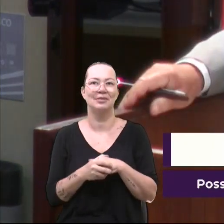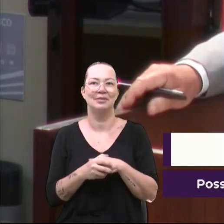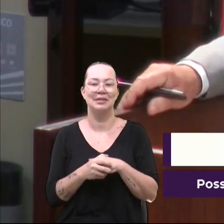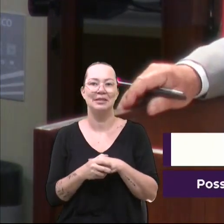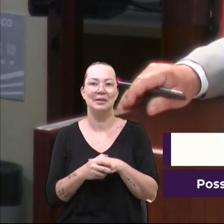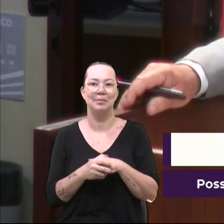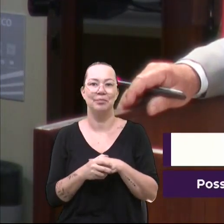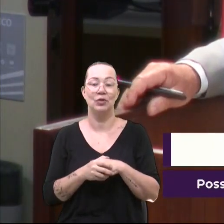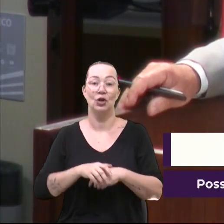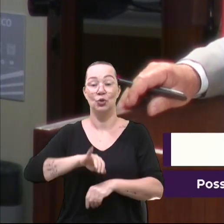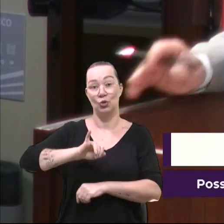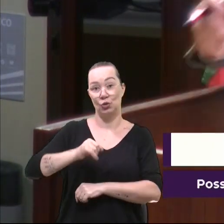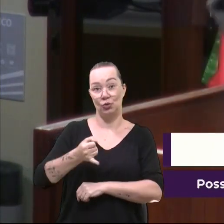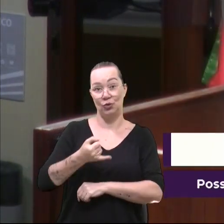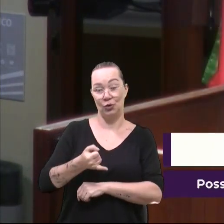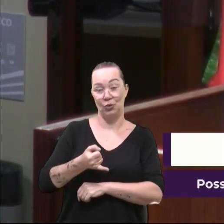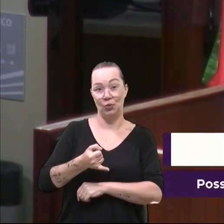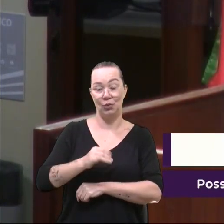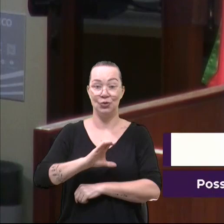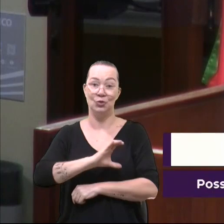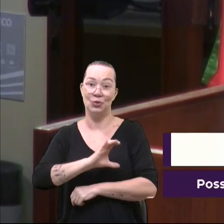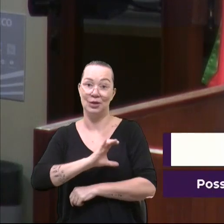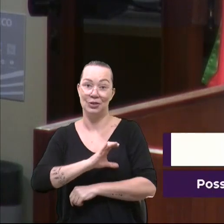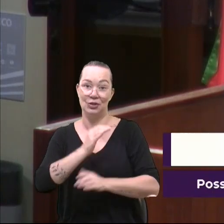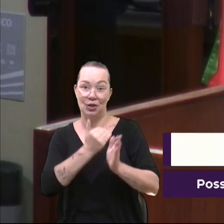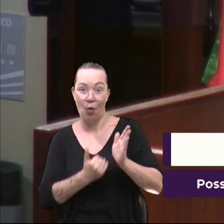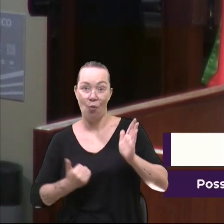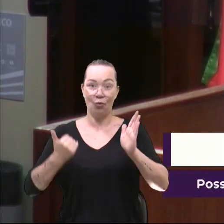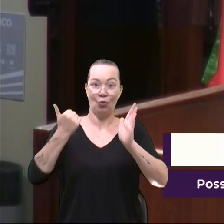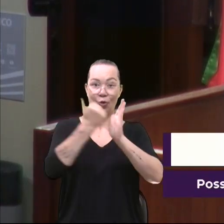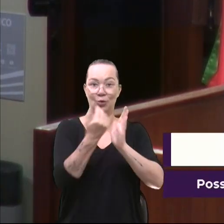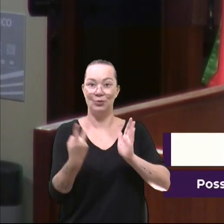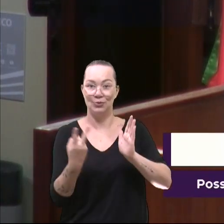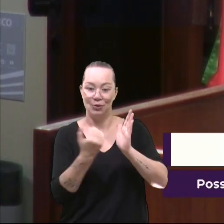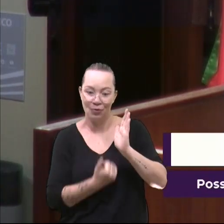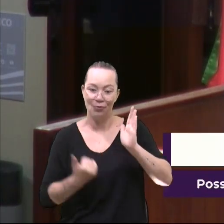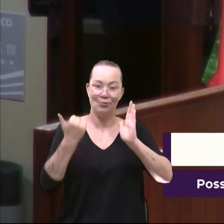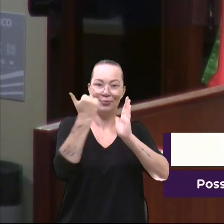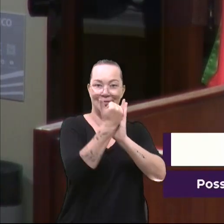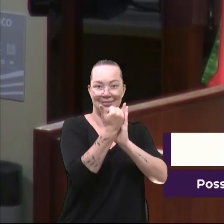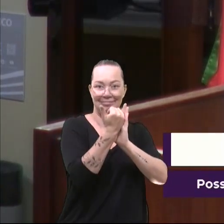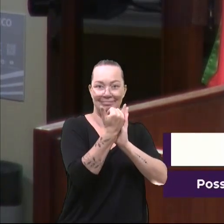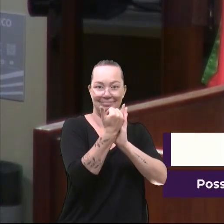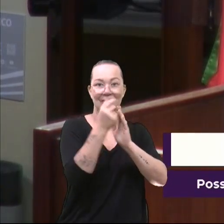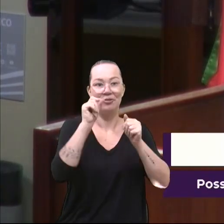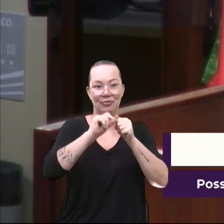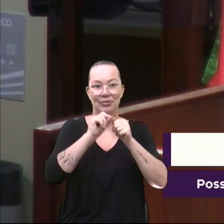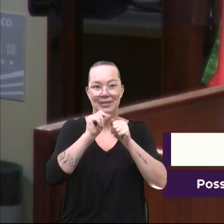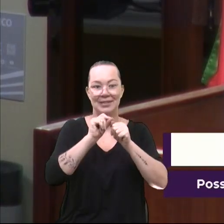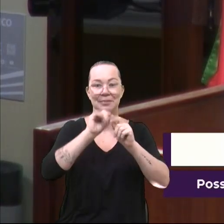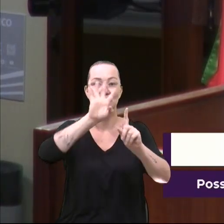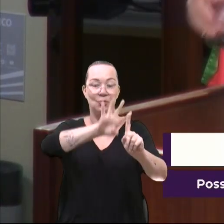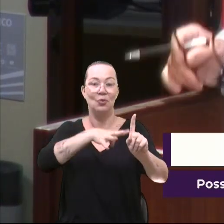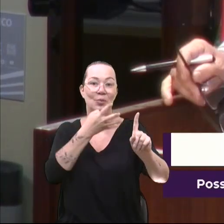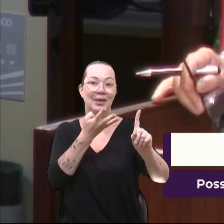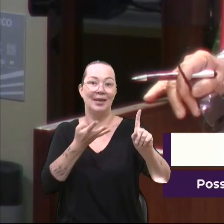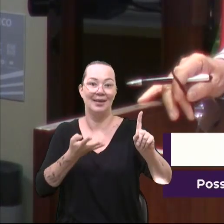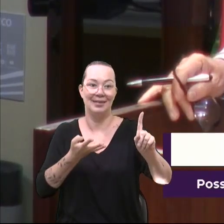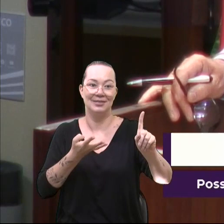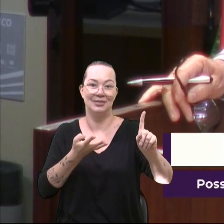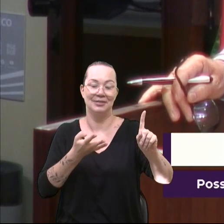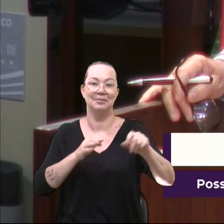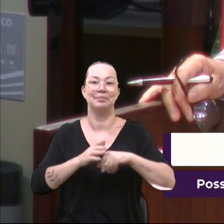em que o Juventude e o Caxias subiram de classe. Homenageamos aqui. Quem não lembra da Dona Albertina,